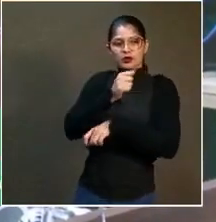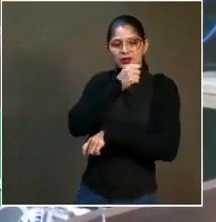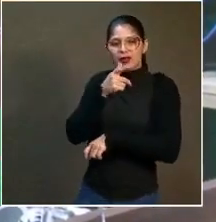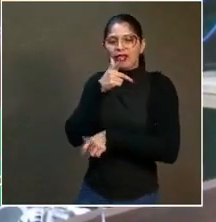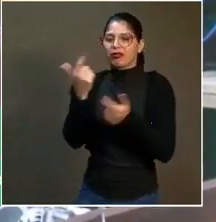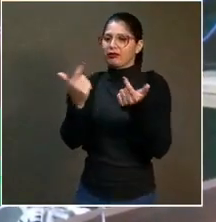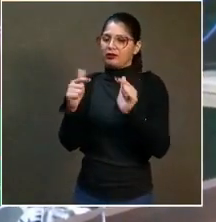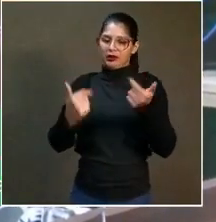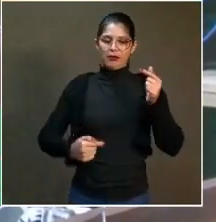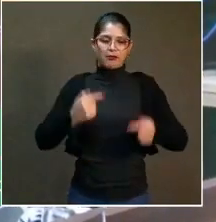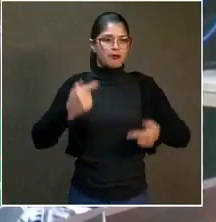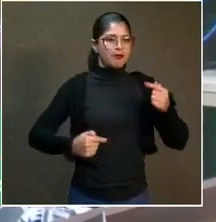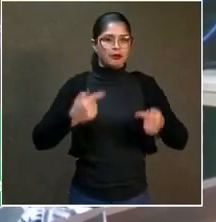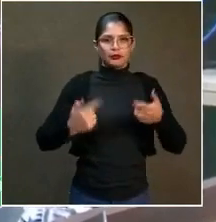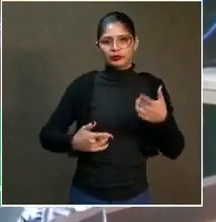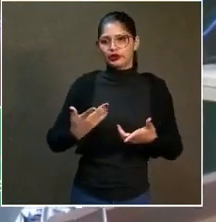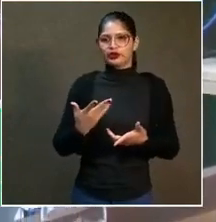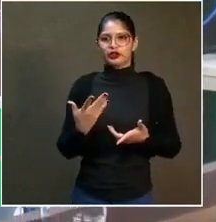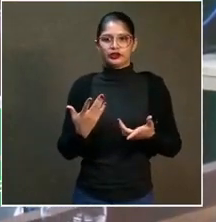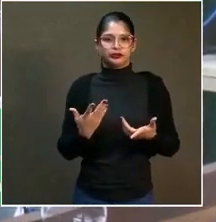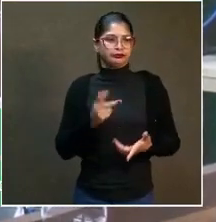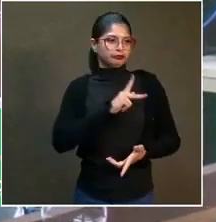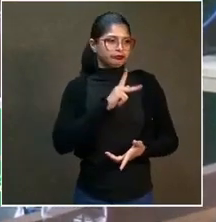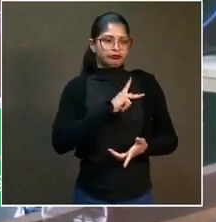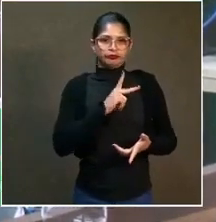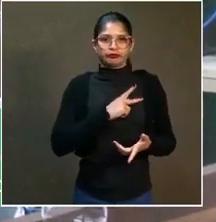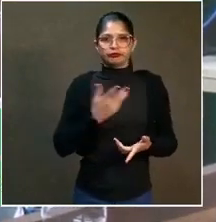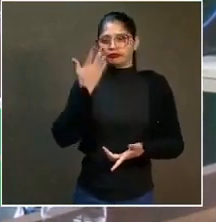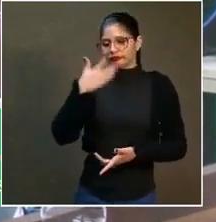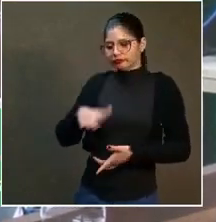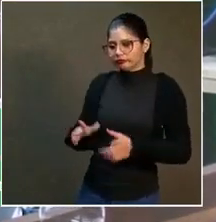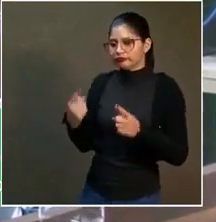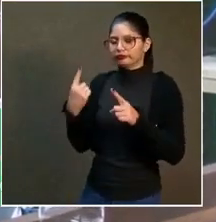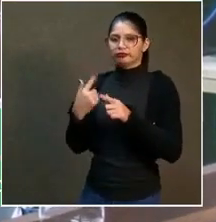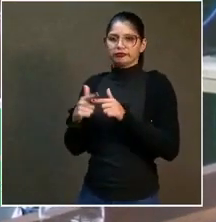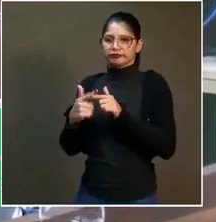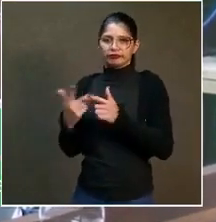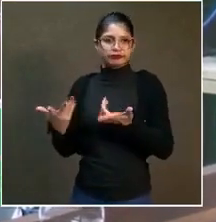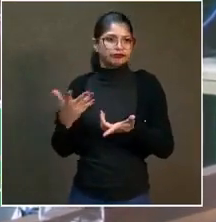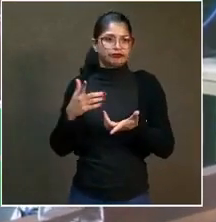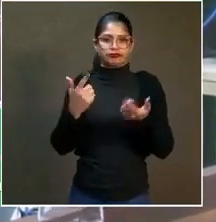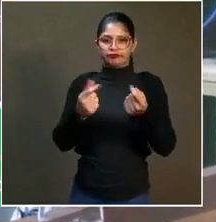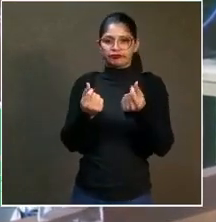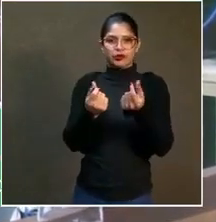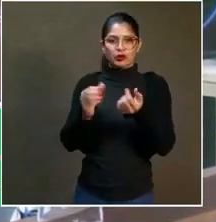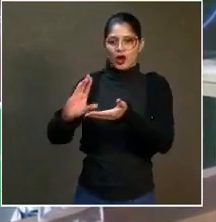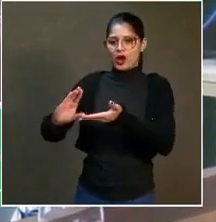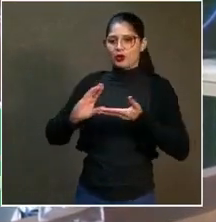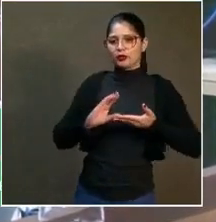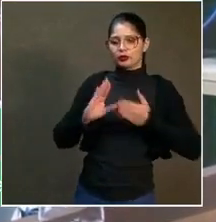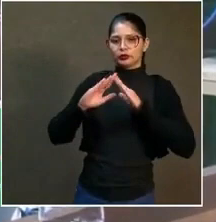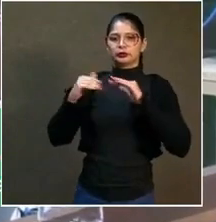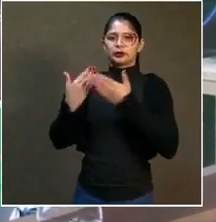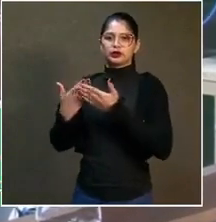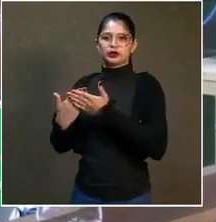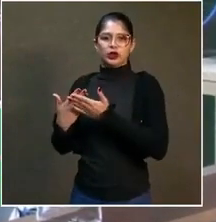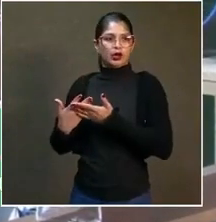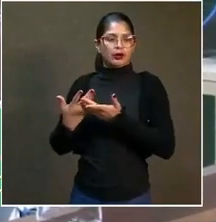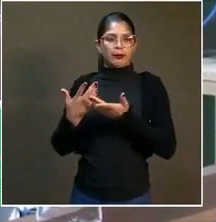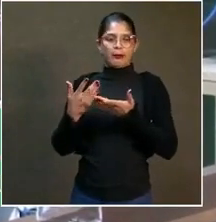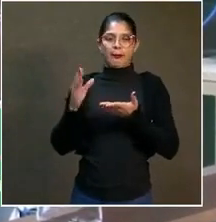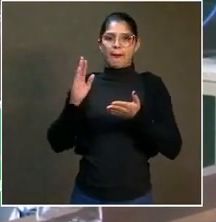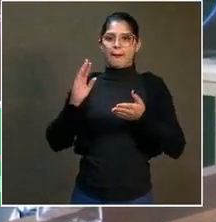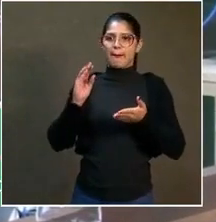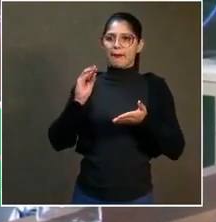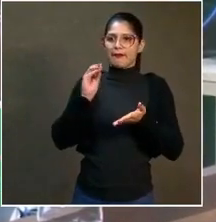é roubada na creche, a merenda, é roubado o salário, o material escolar. Não é investido nessas áreas